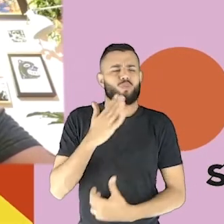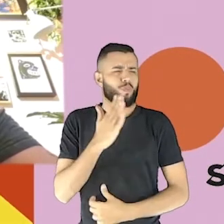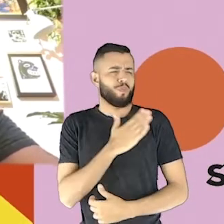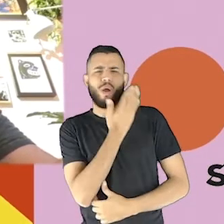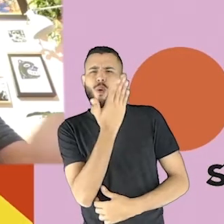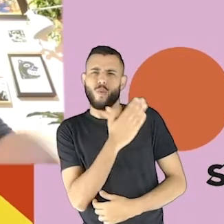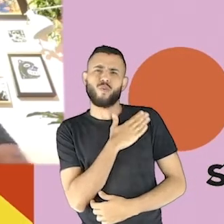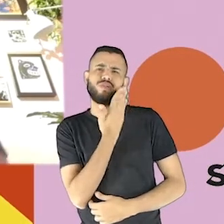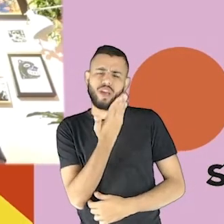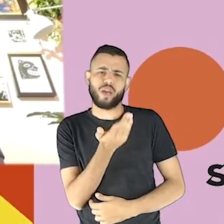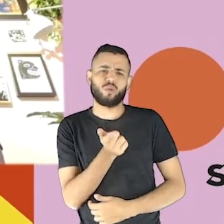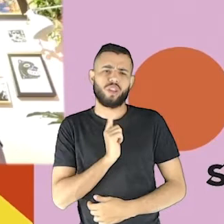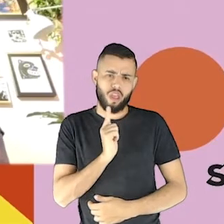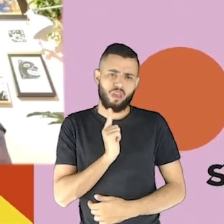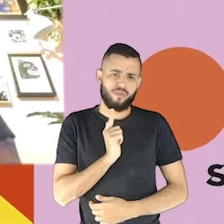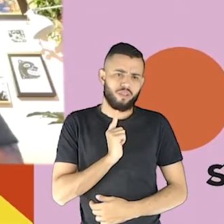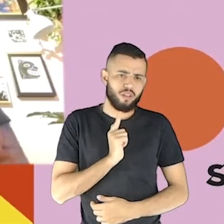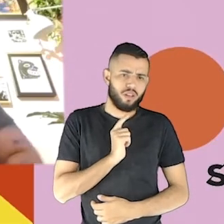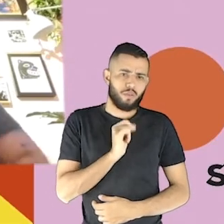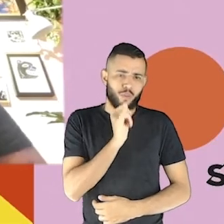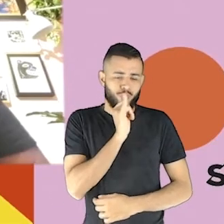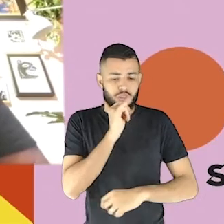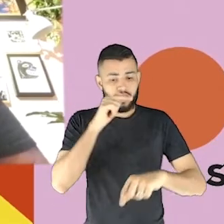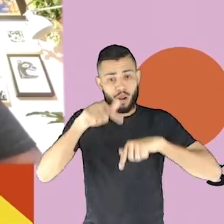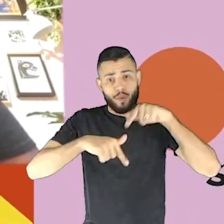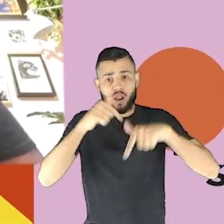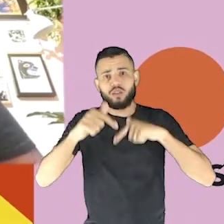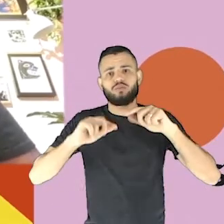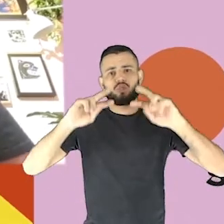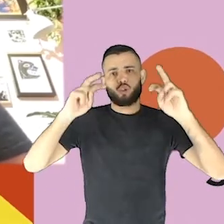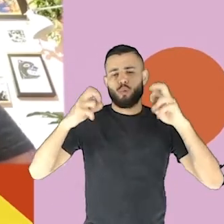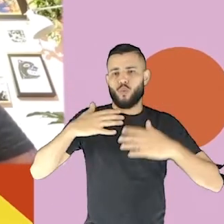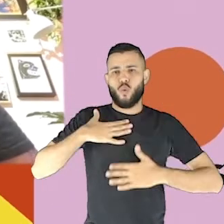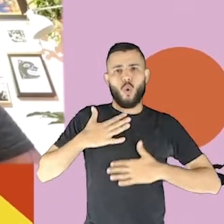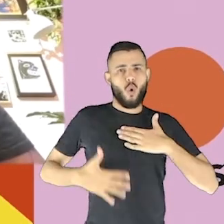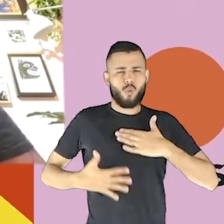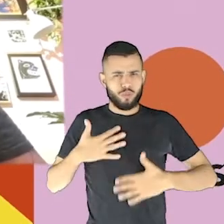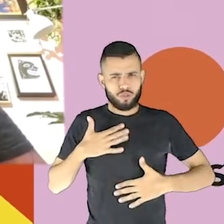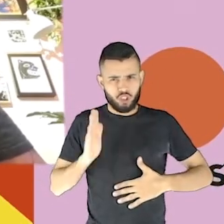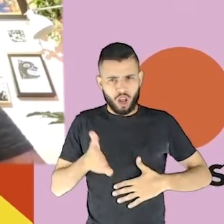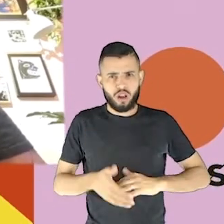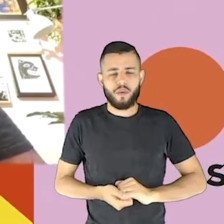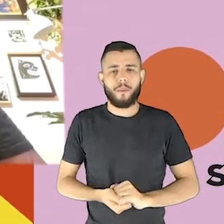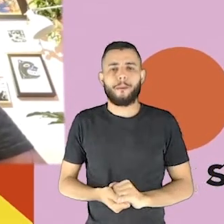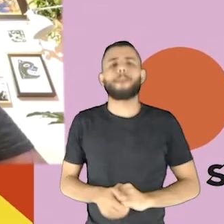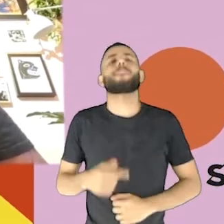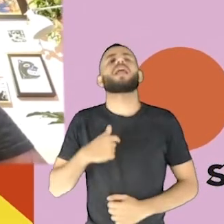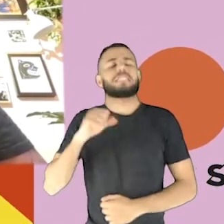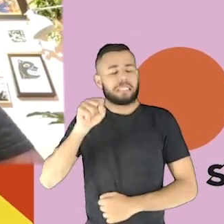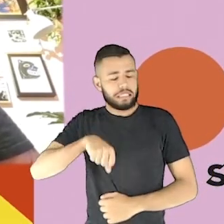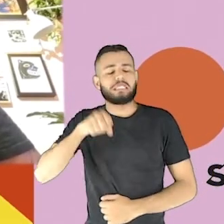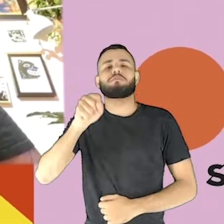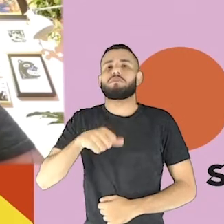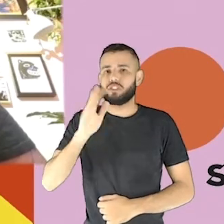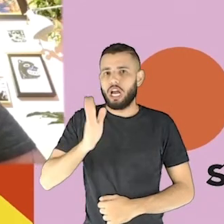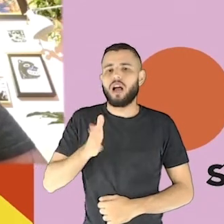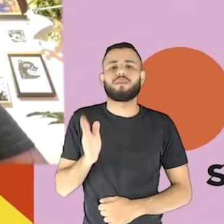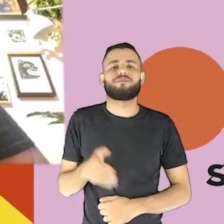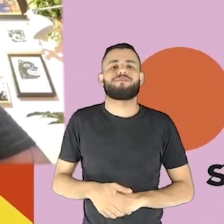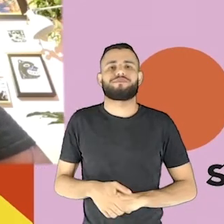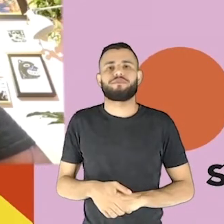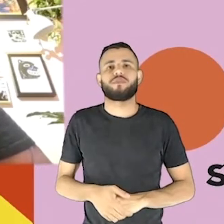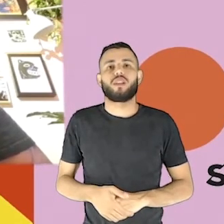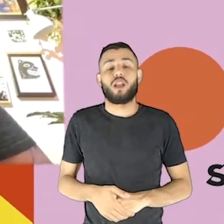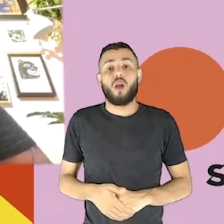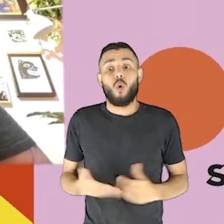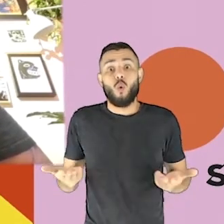de discriminação, especialmente trabalhando com essa questão da corporeidade? Já sim. As